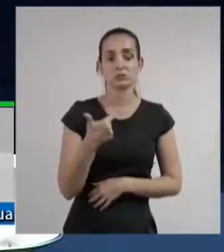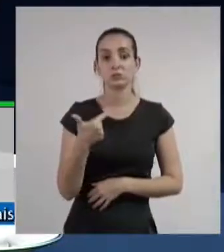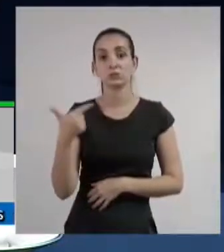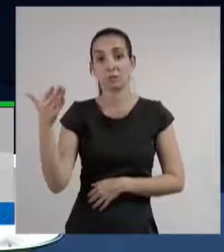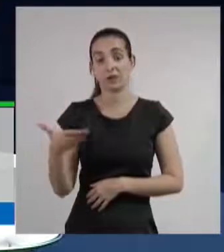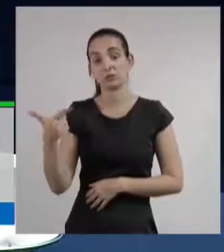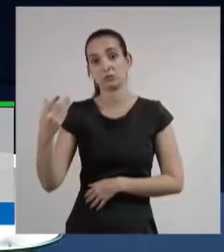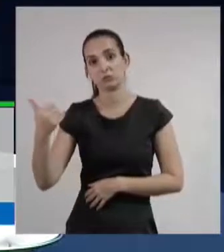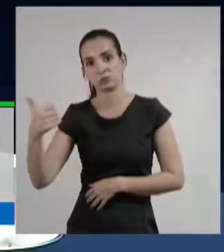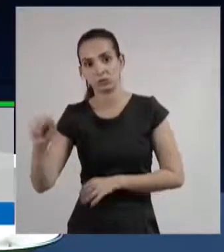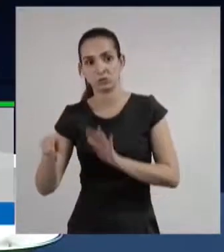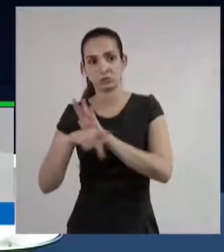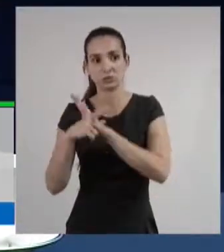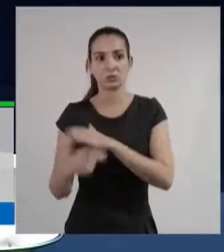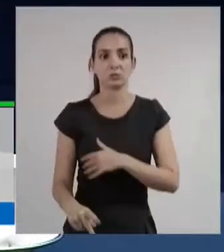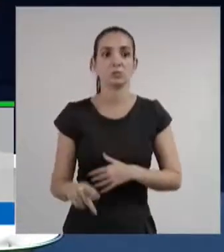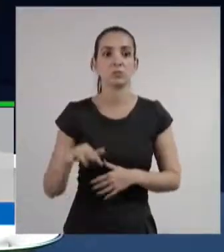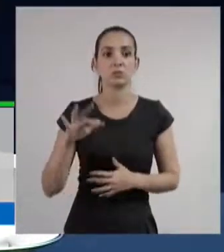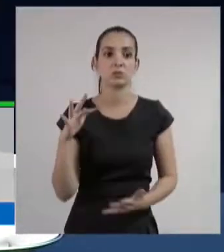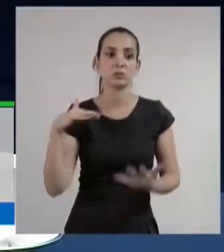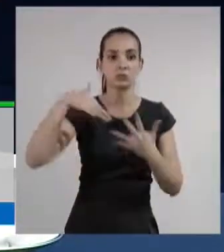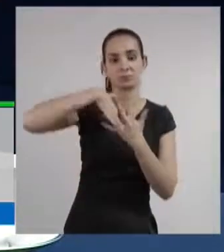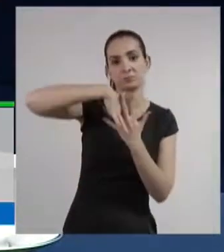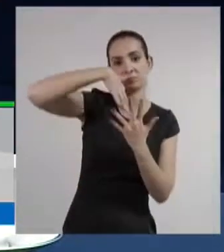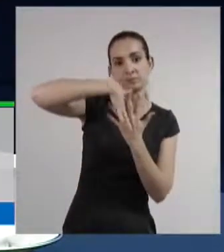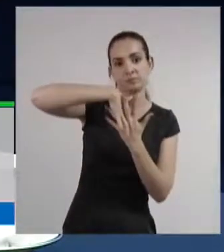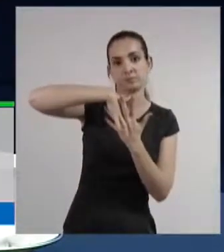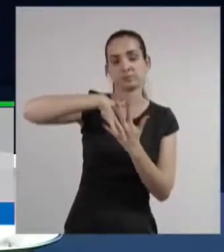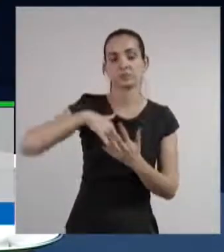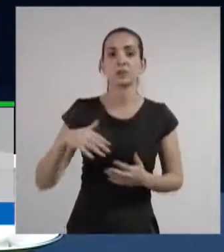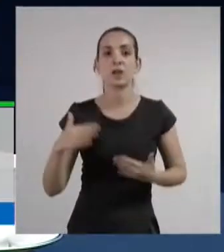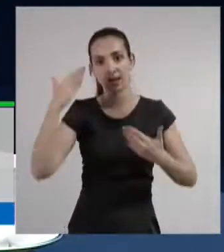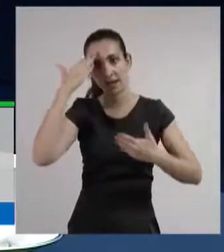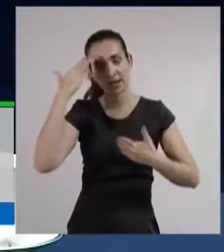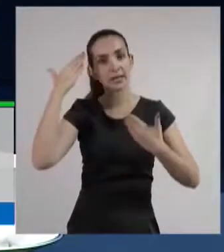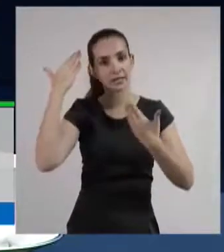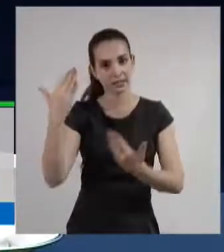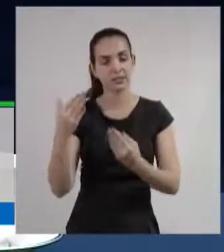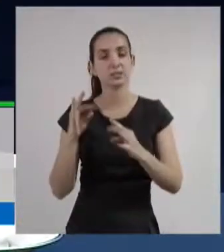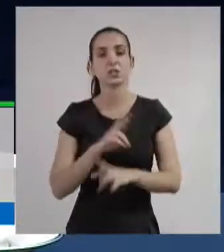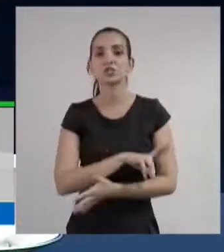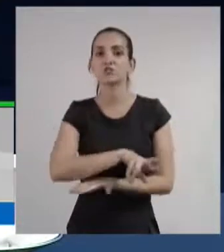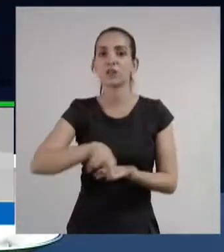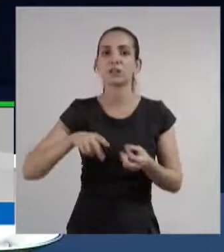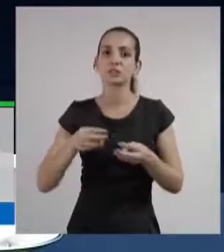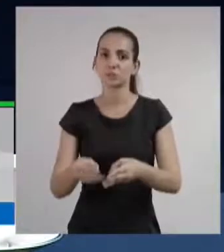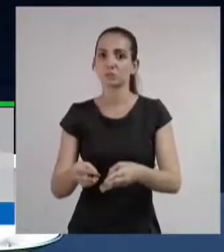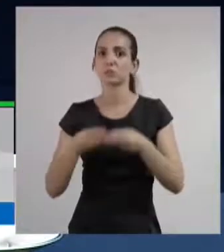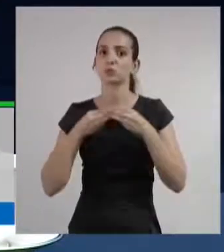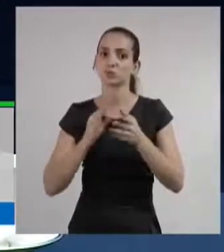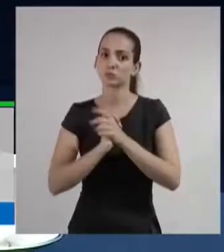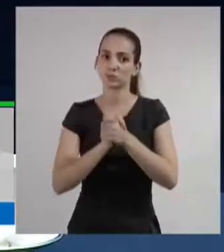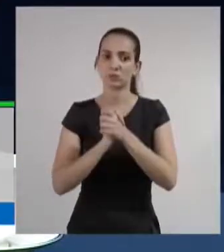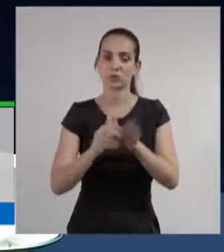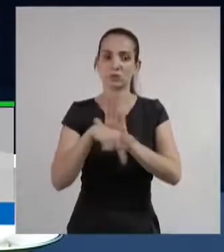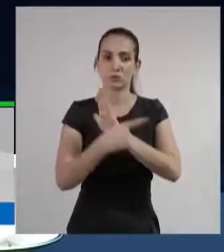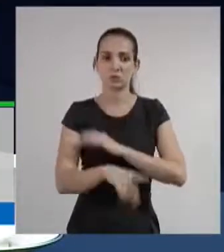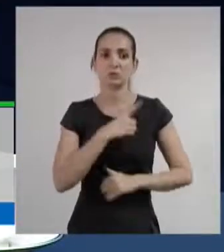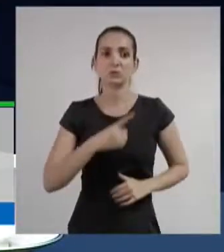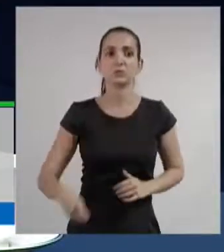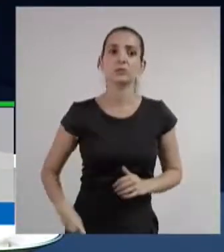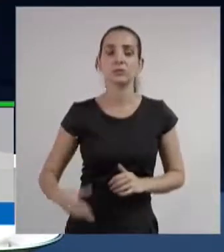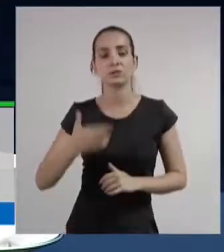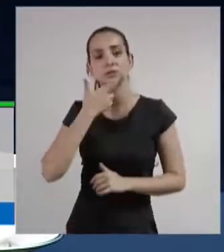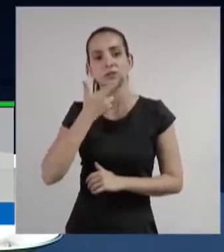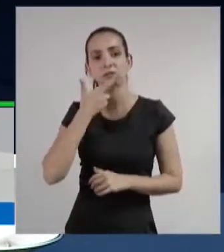687/2018, Fundação Universidade Federal de Mato Grosso do Sul, agradecendo as moções de congratulação dos deputados Renato